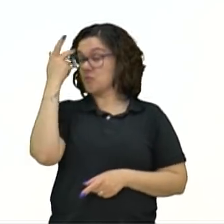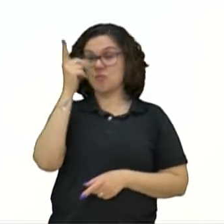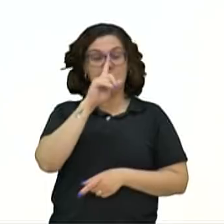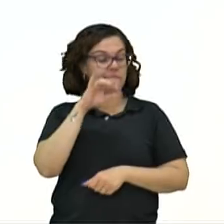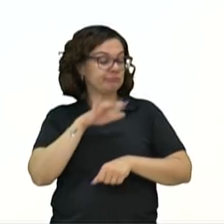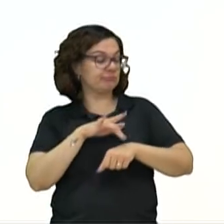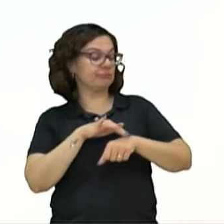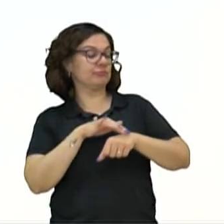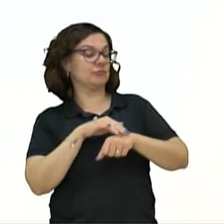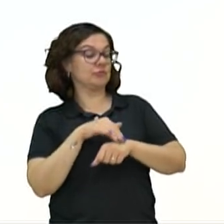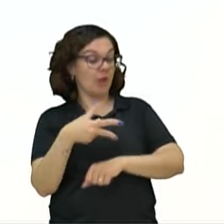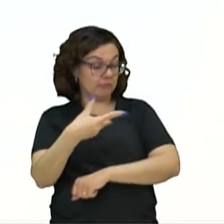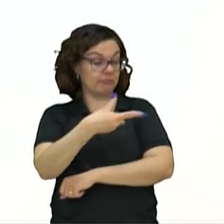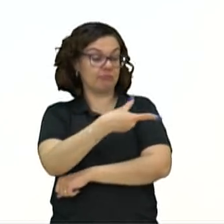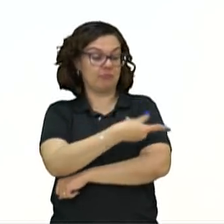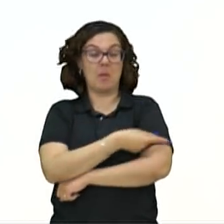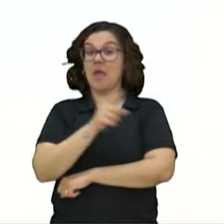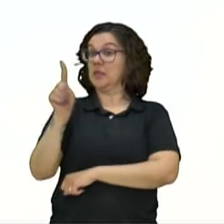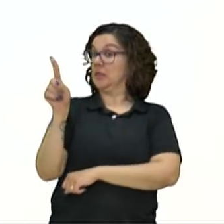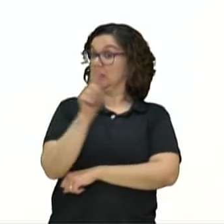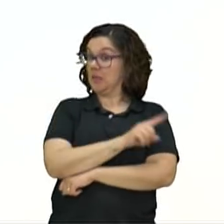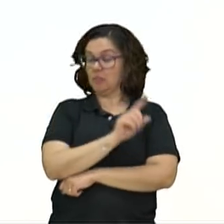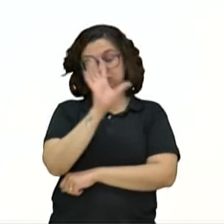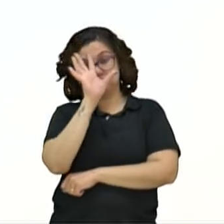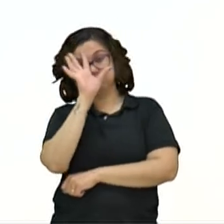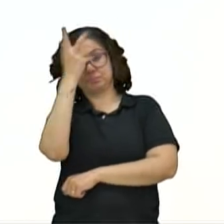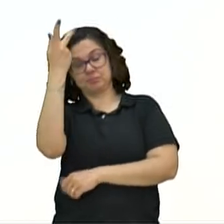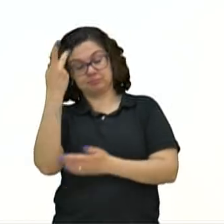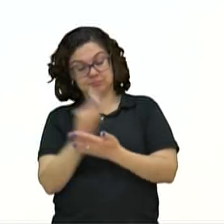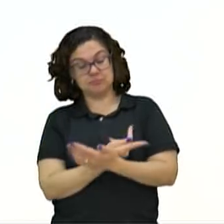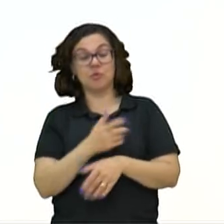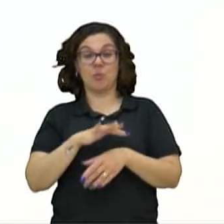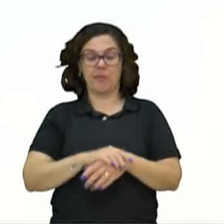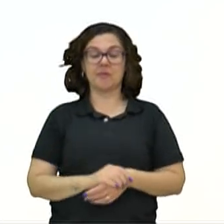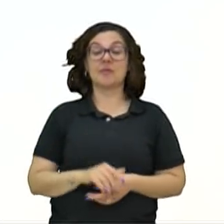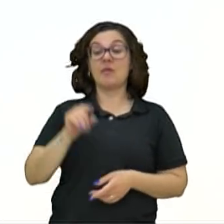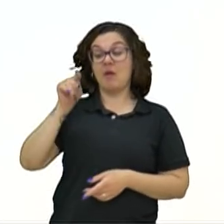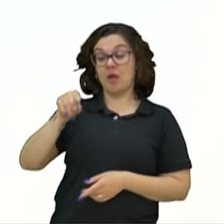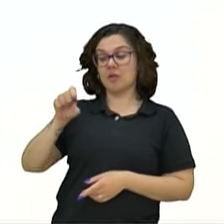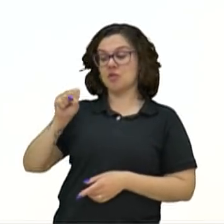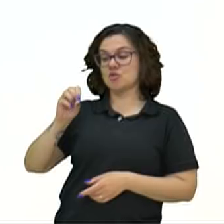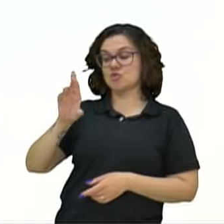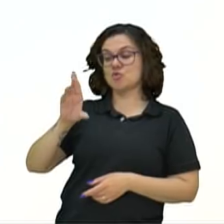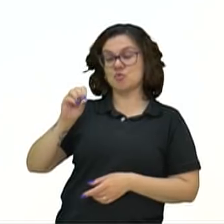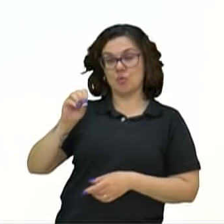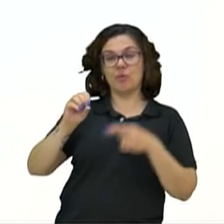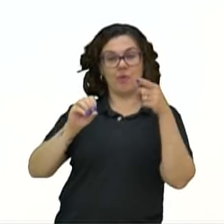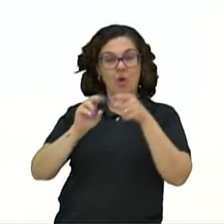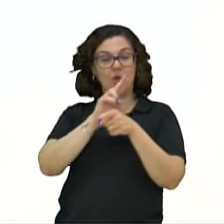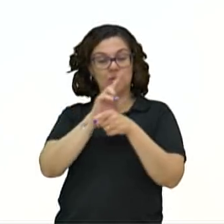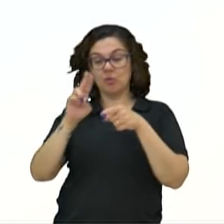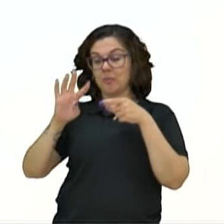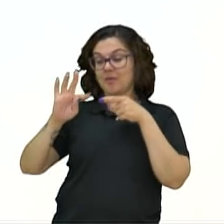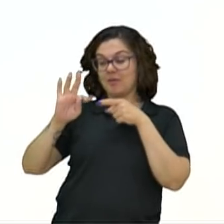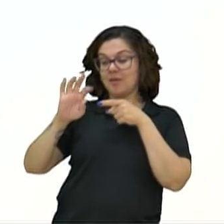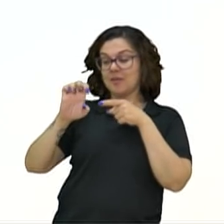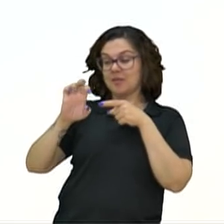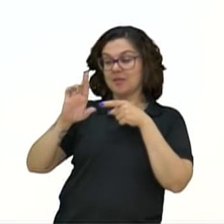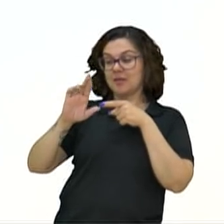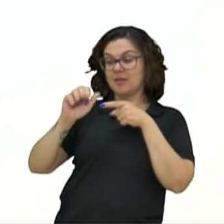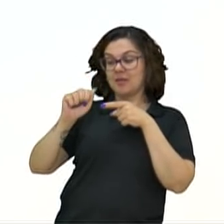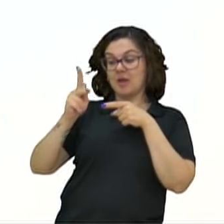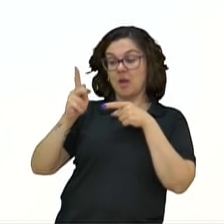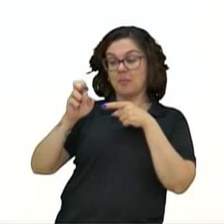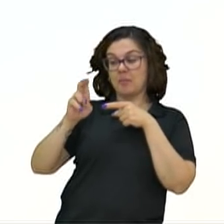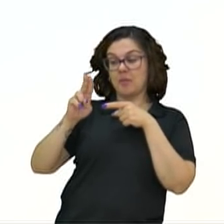tomar a vacina para ficar imune, tá? Quando que ela vai ter que tomar o soro? Terapêutico, ou seja, é para tratar um problema.